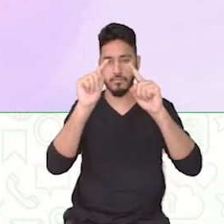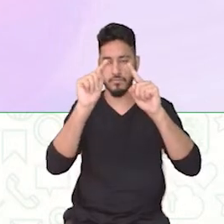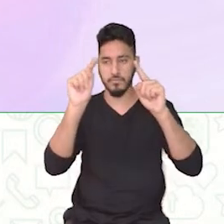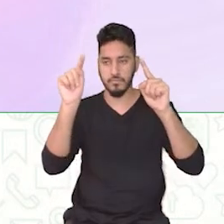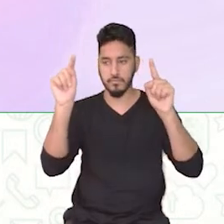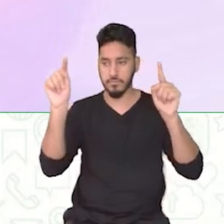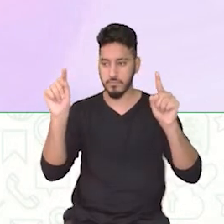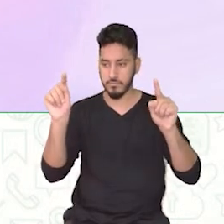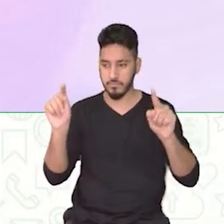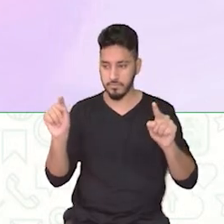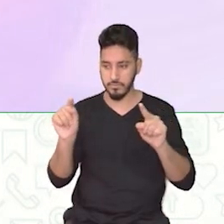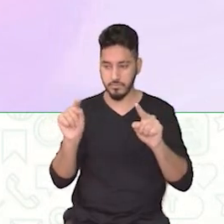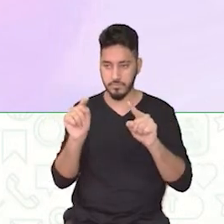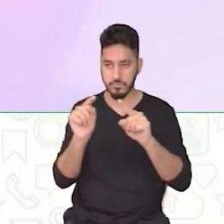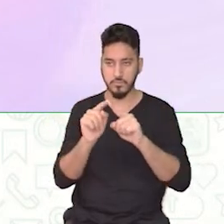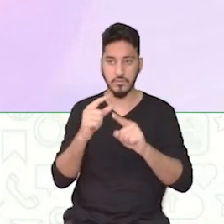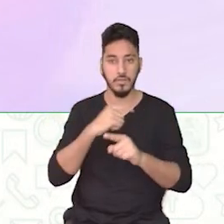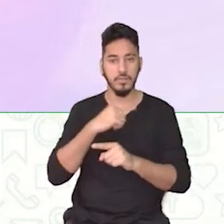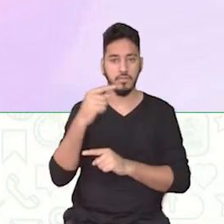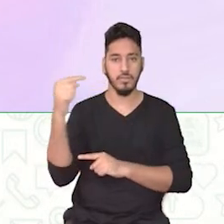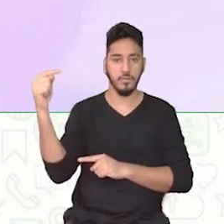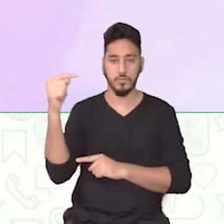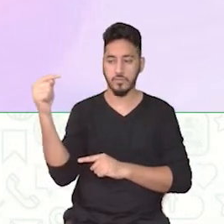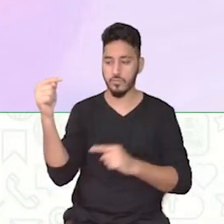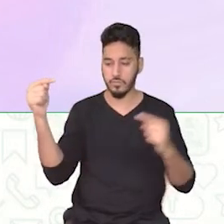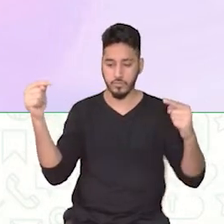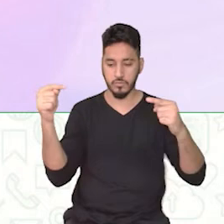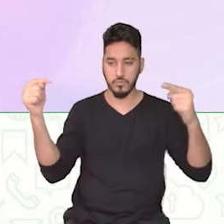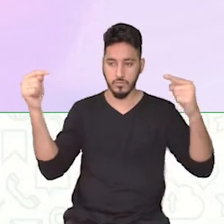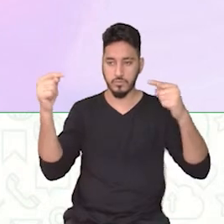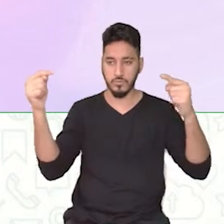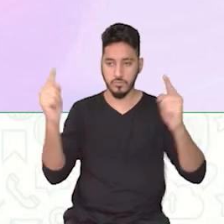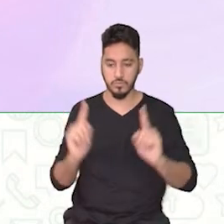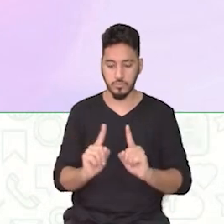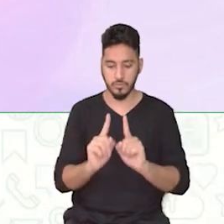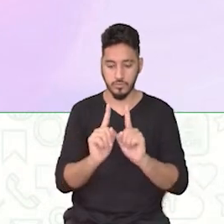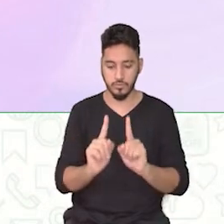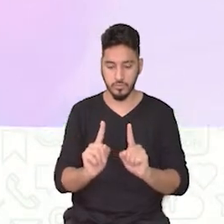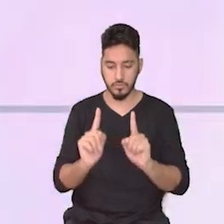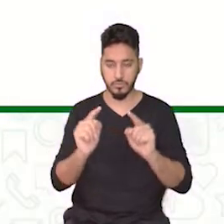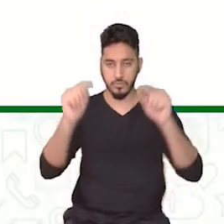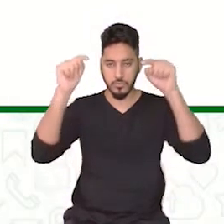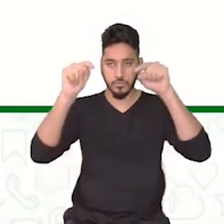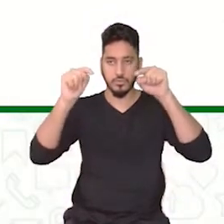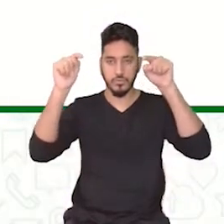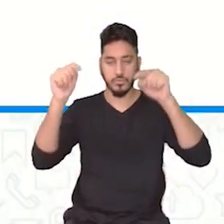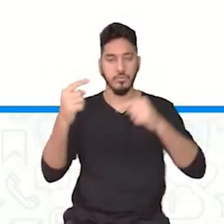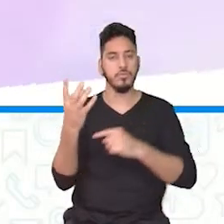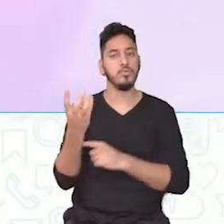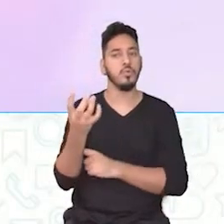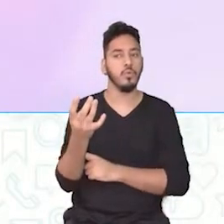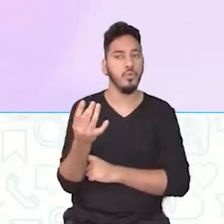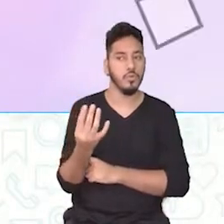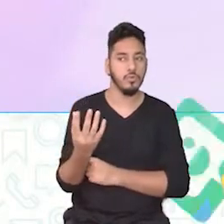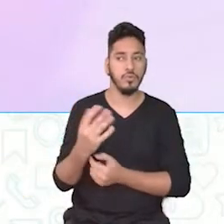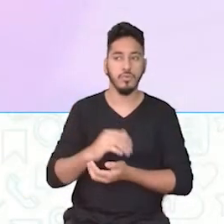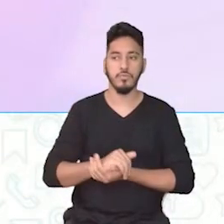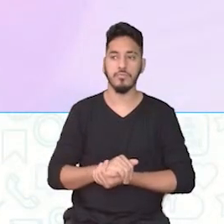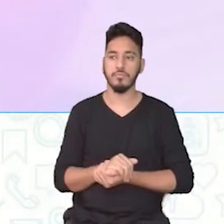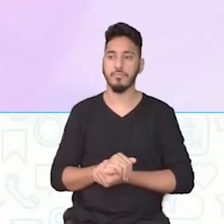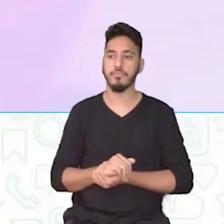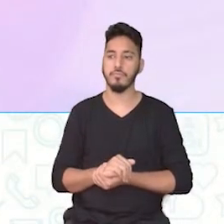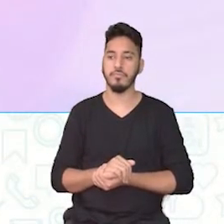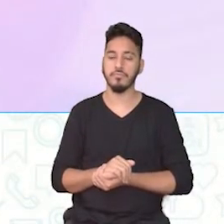lá as setinhas que eu pus, tá? Então, vamos contar e vamos ver